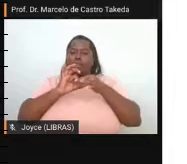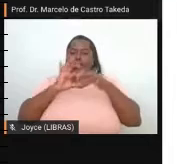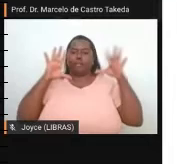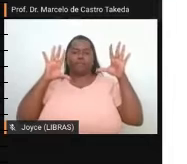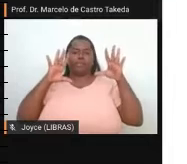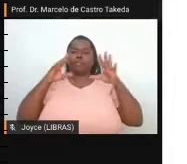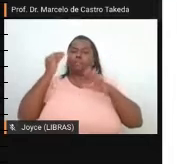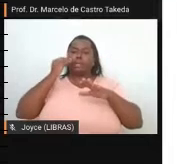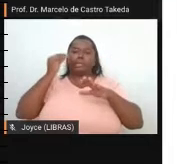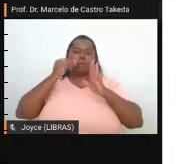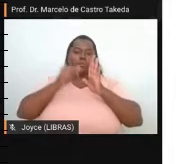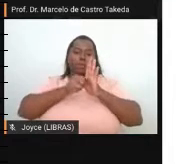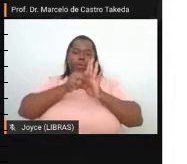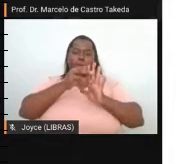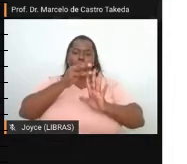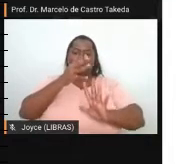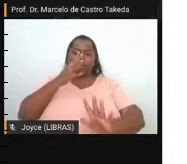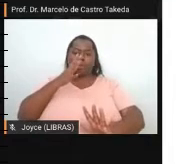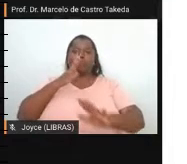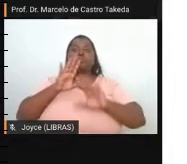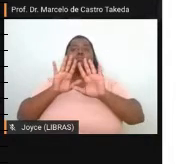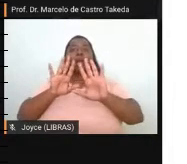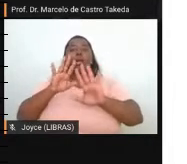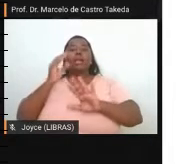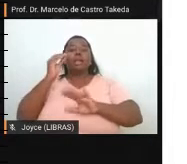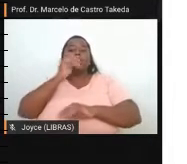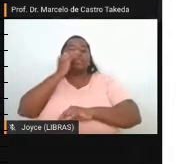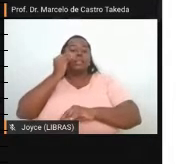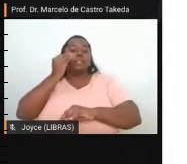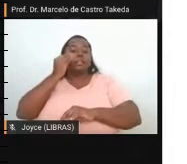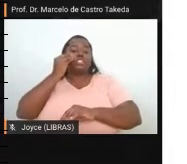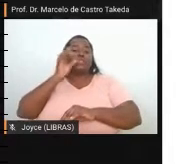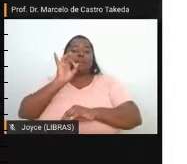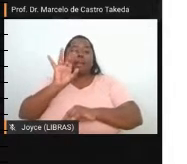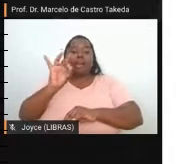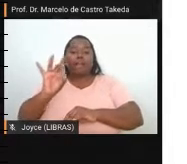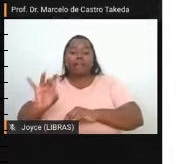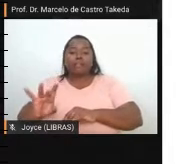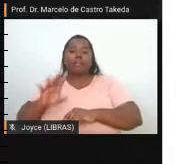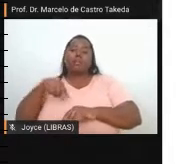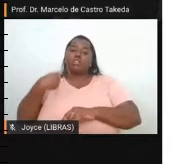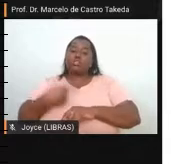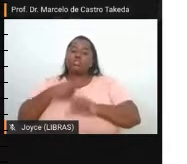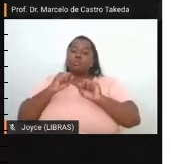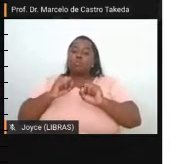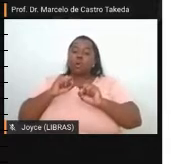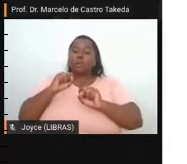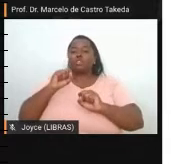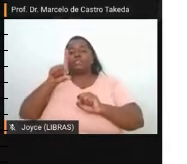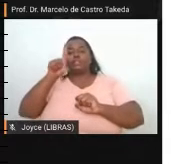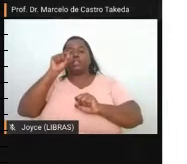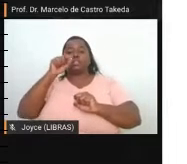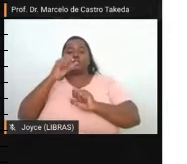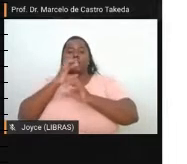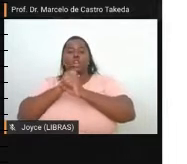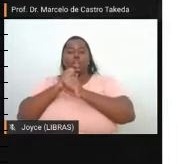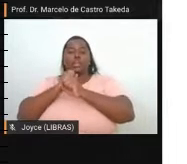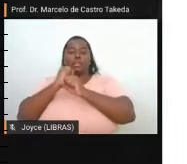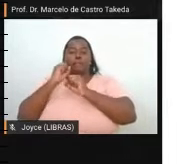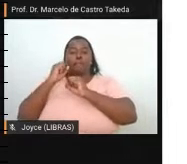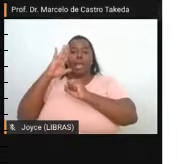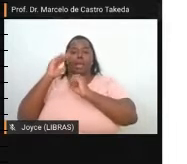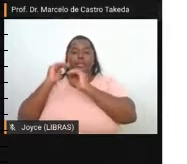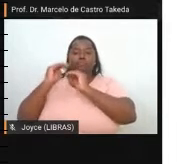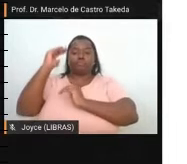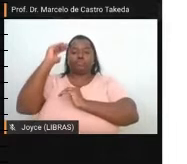dele, a gente pode usar a nota mais alta, a gente pode trabalhar com a nota